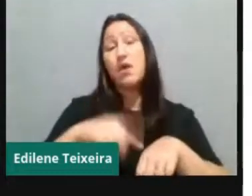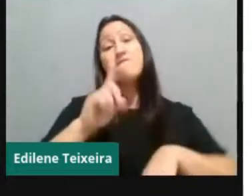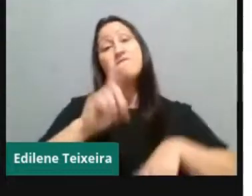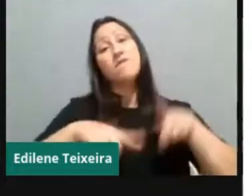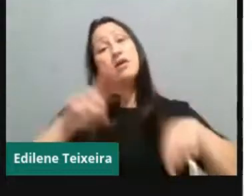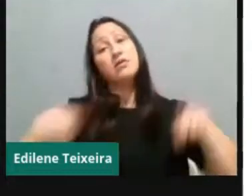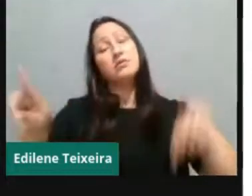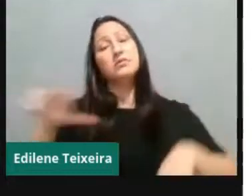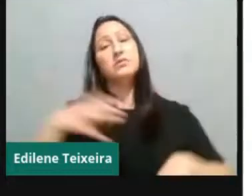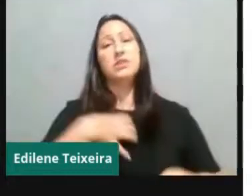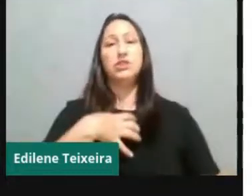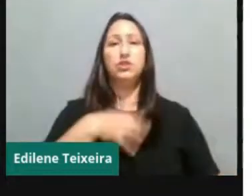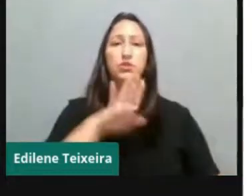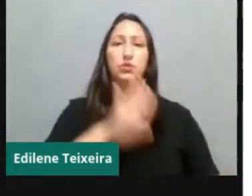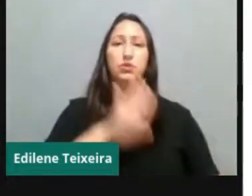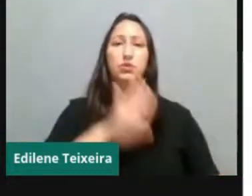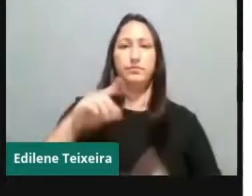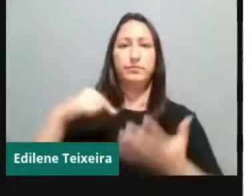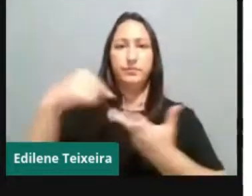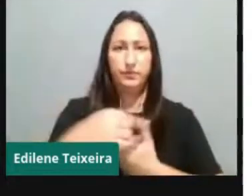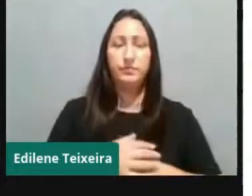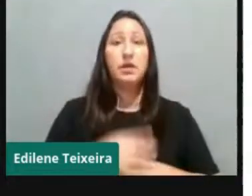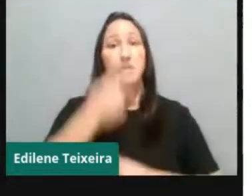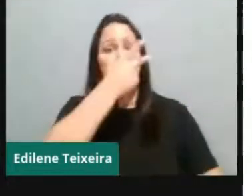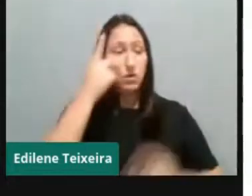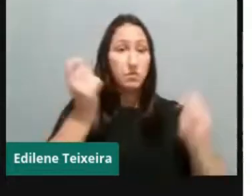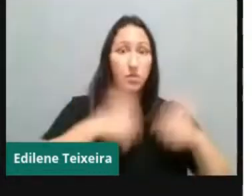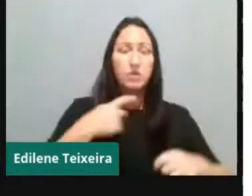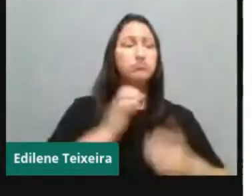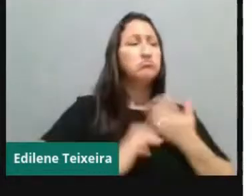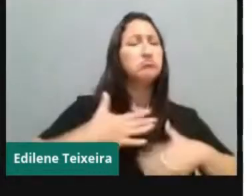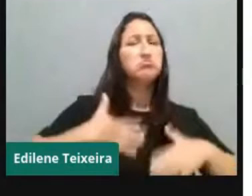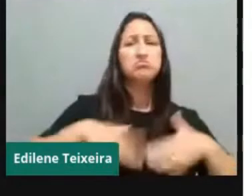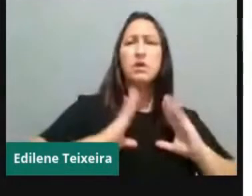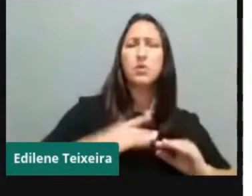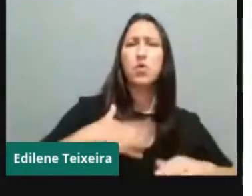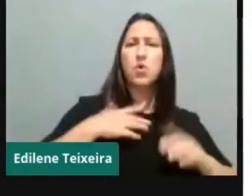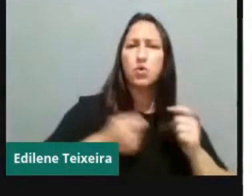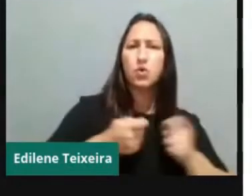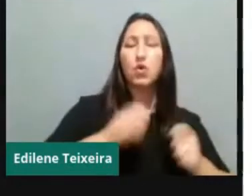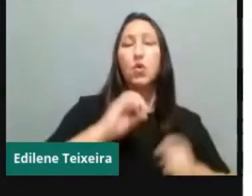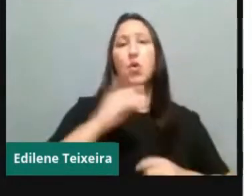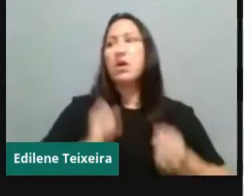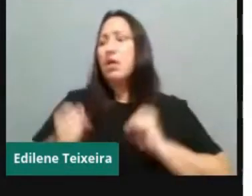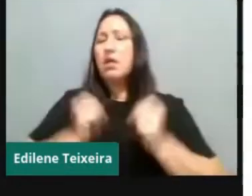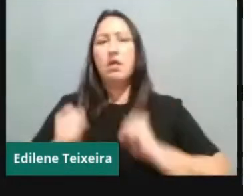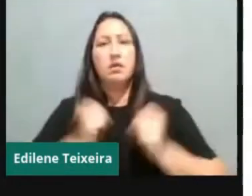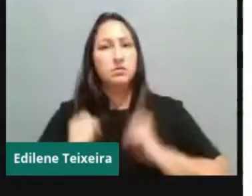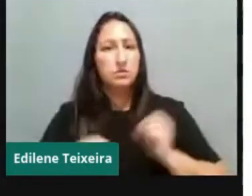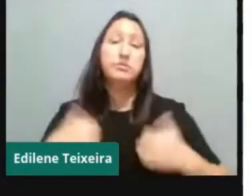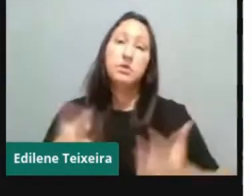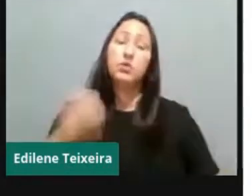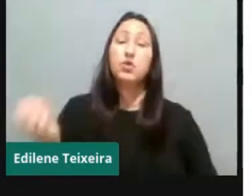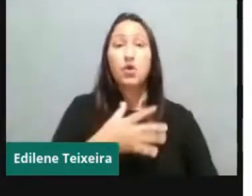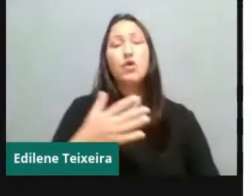ansiosa. E nisso ela tem uma variação grande de sintomas, né? Então, essa é uma nova maneira de pensar na psiquiatria, ao invés de